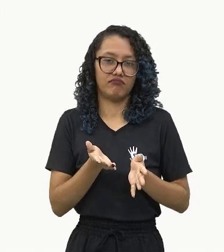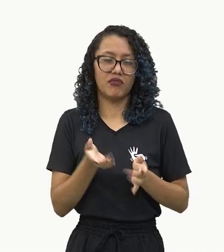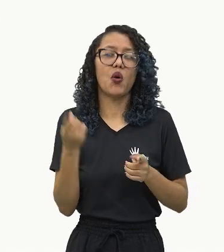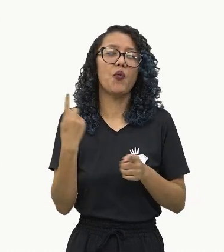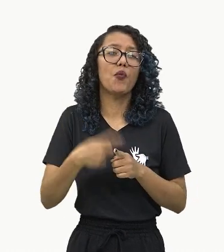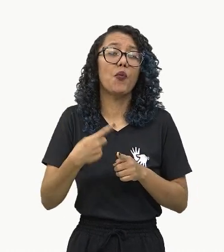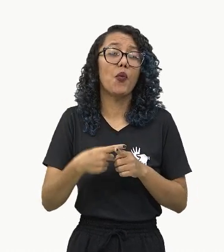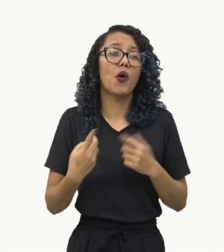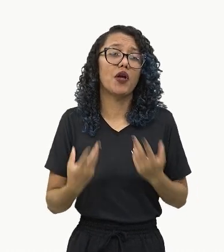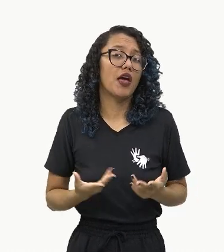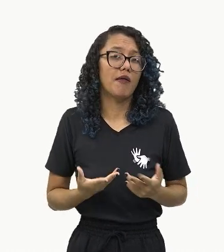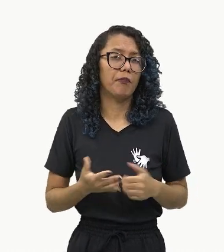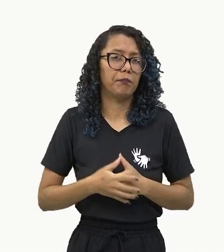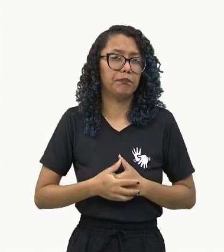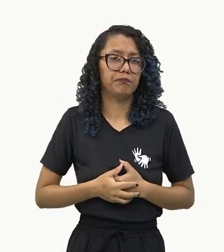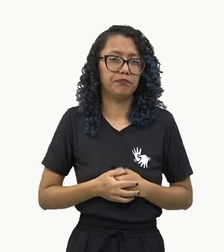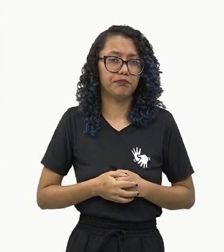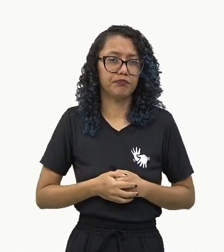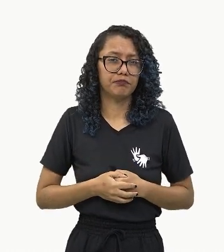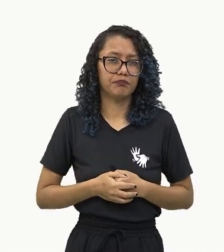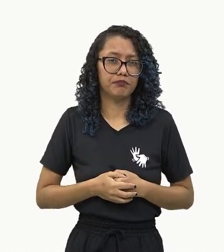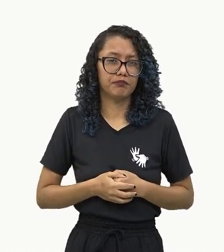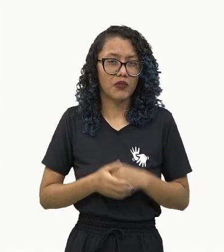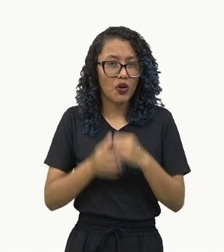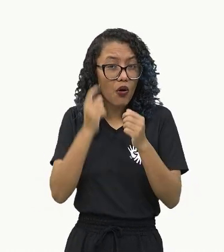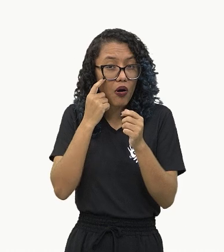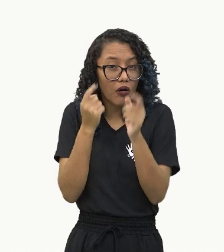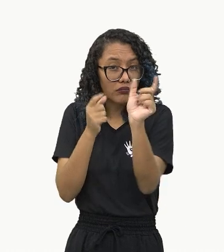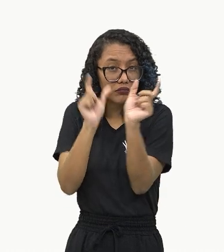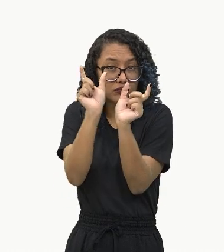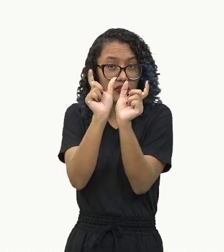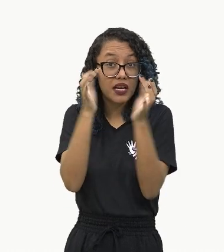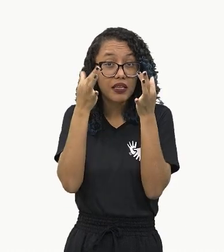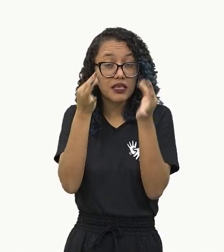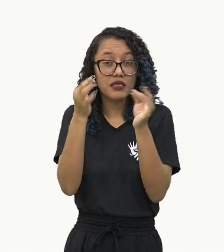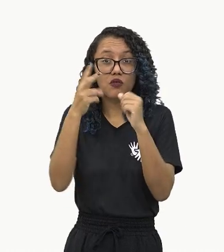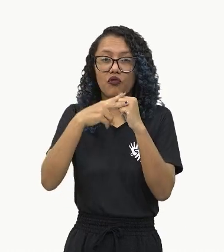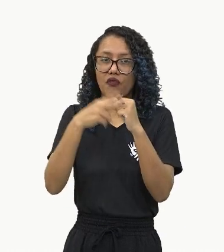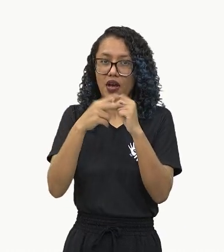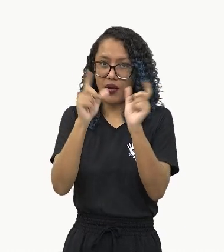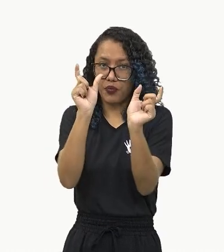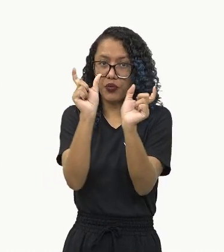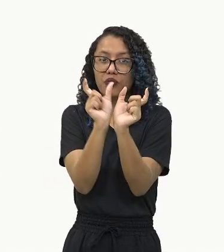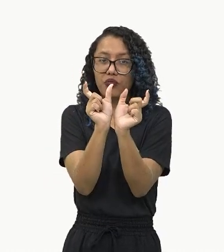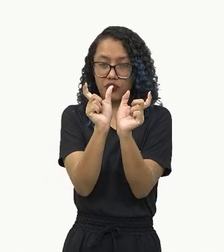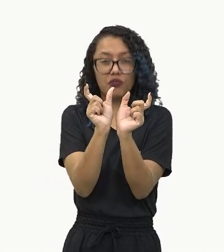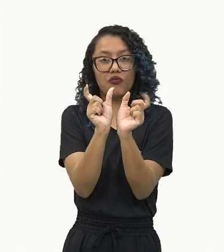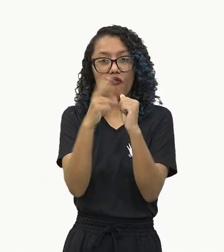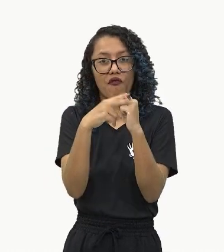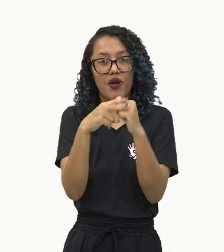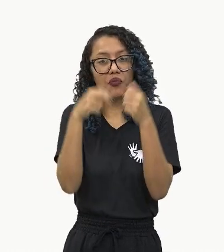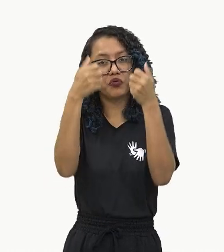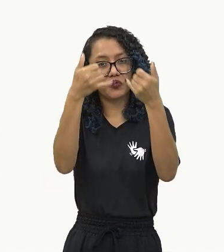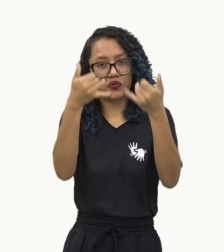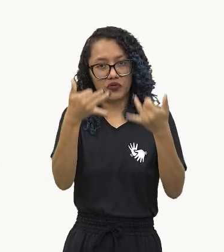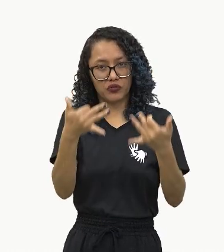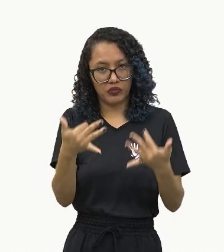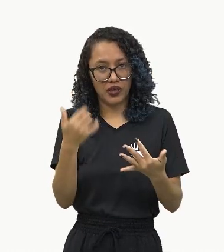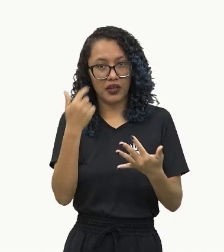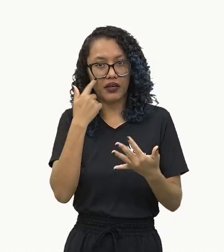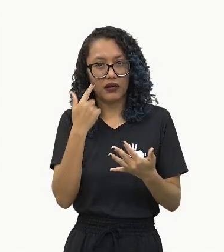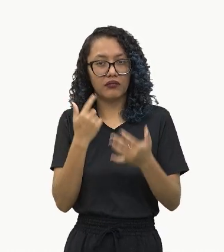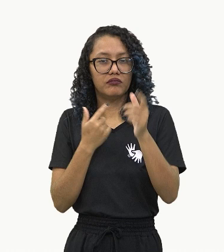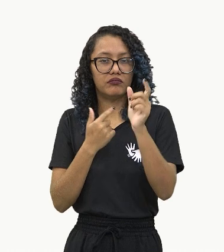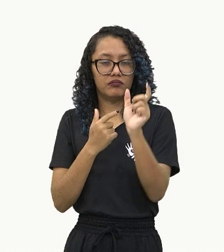sabendo? A informação ela é bem precisa aqui no verbo. E resuelto. Quem